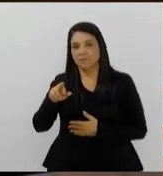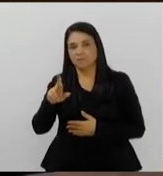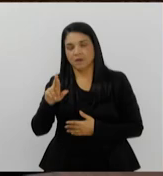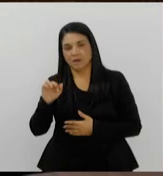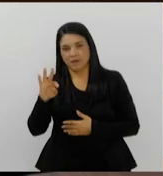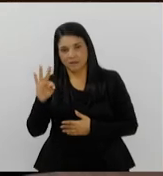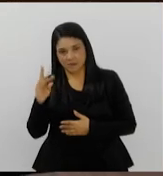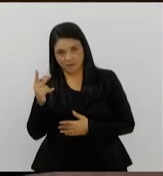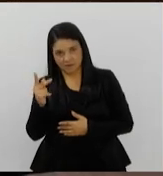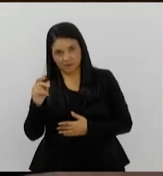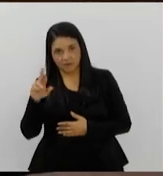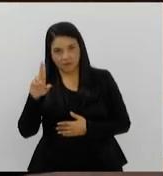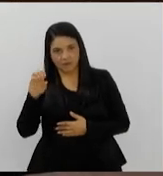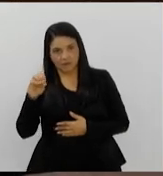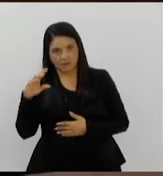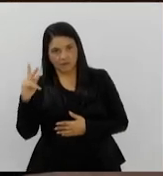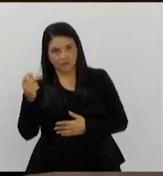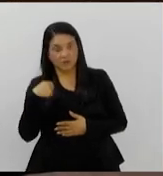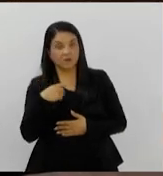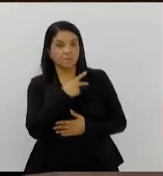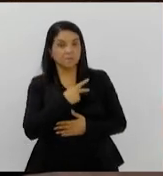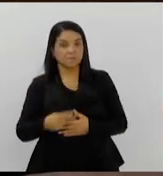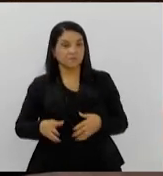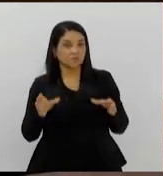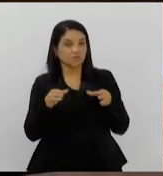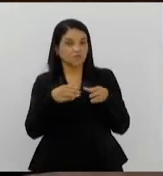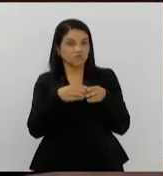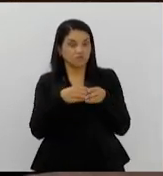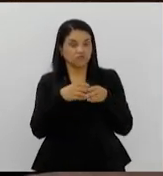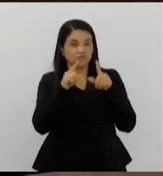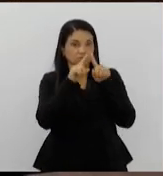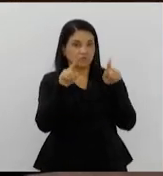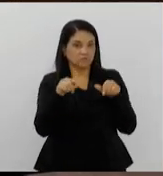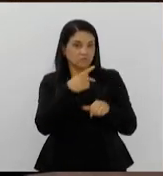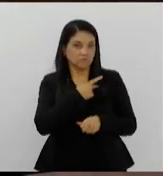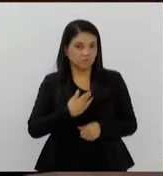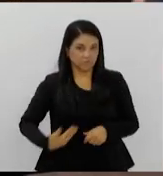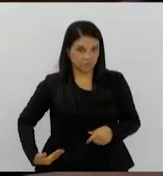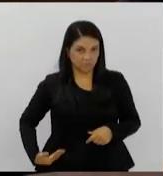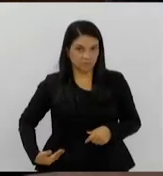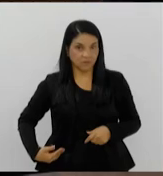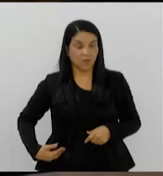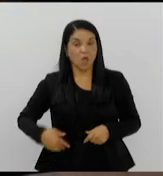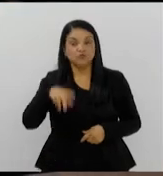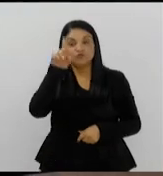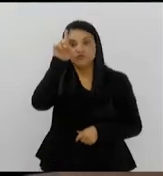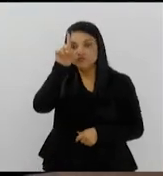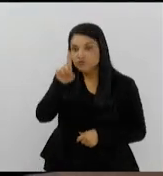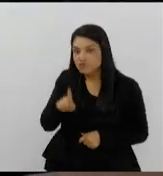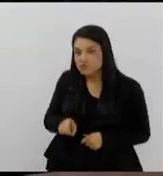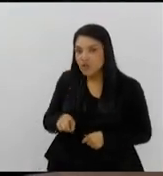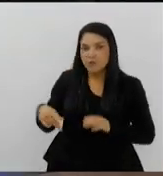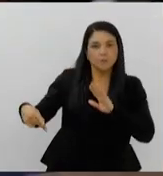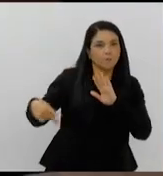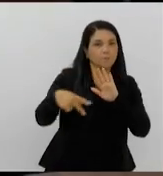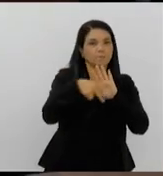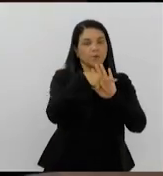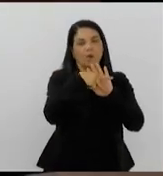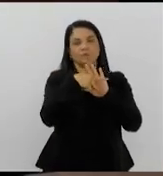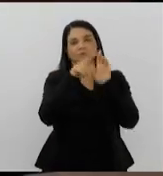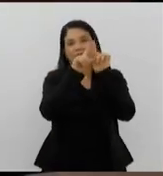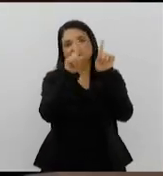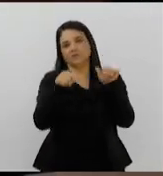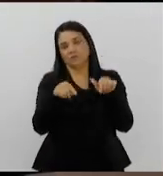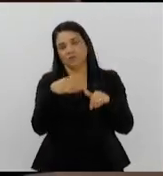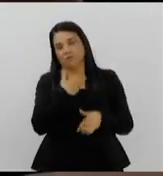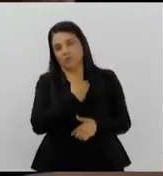preside a comissão do servidor público. Isso é um direito do servidor público. Então, eu queria passar